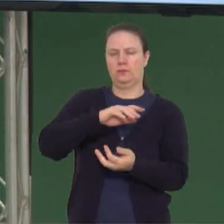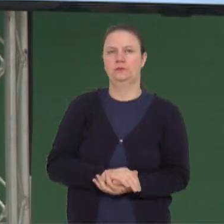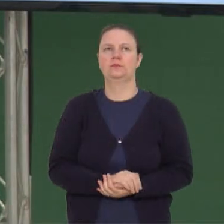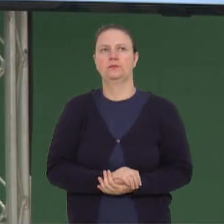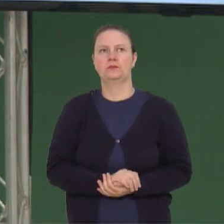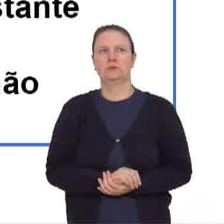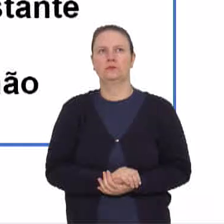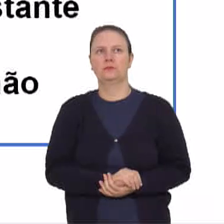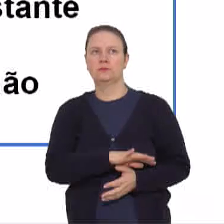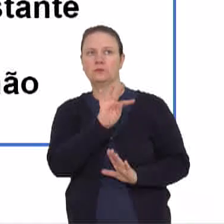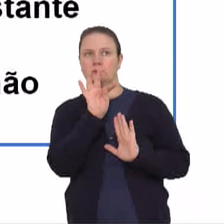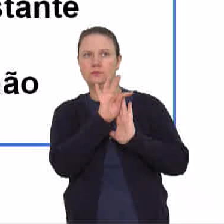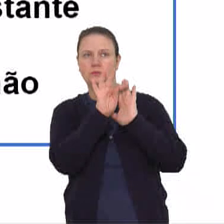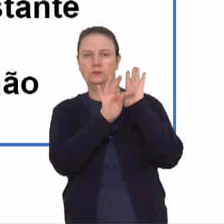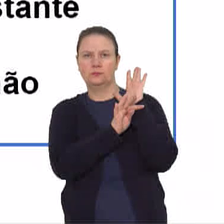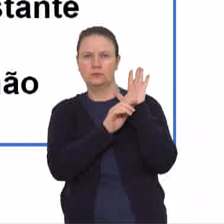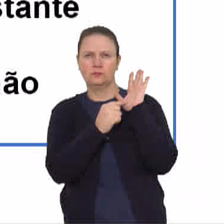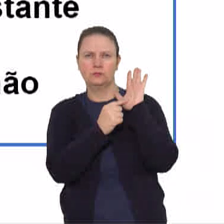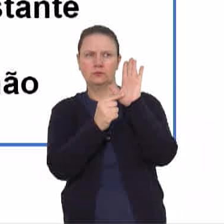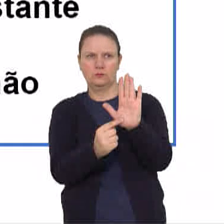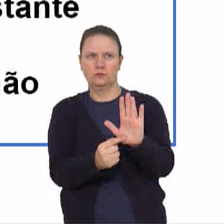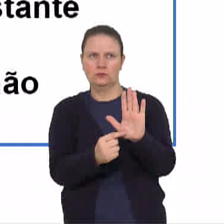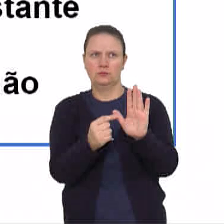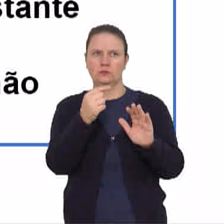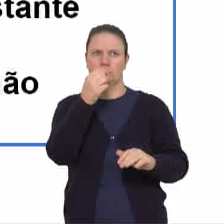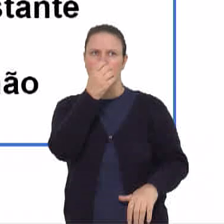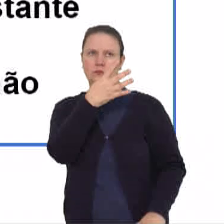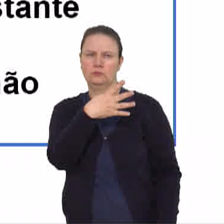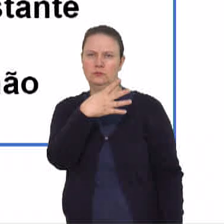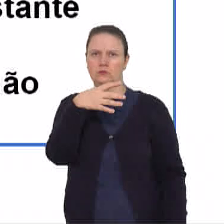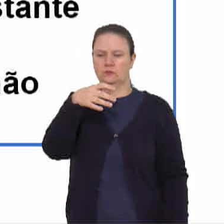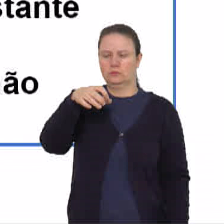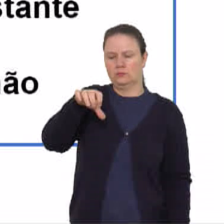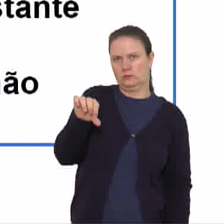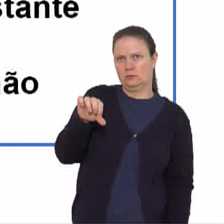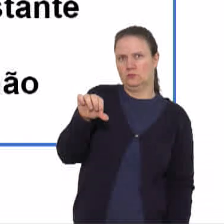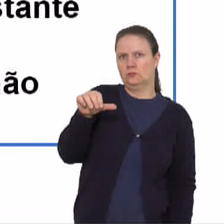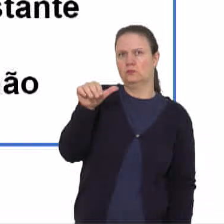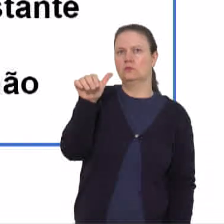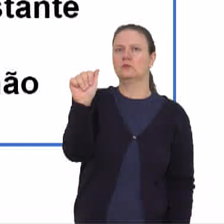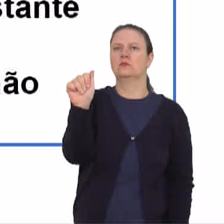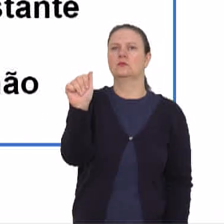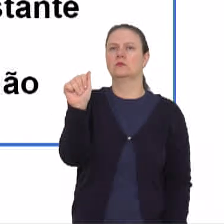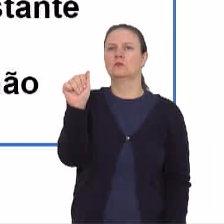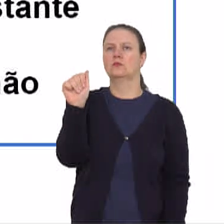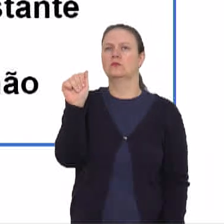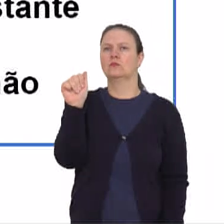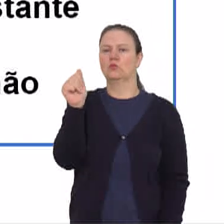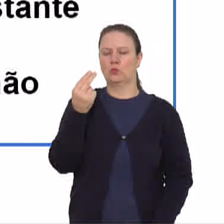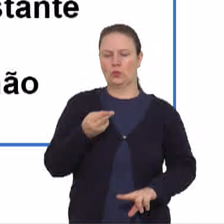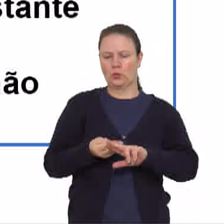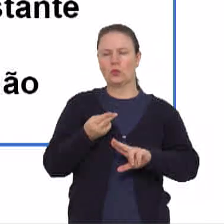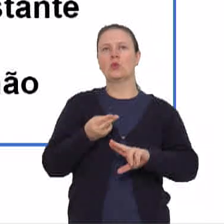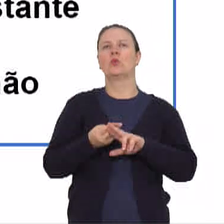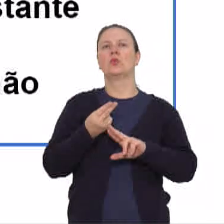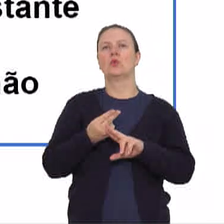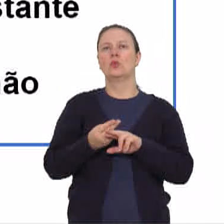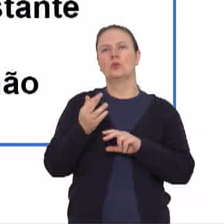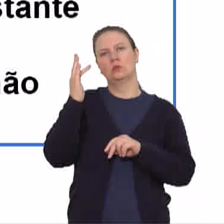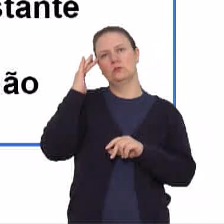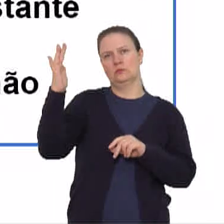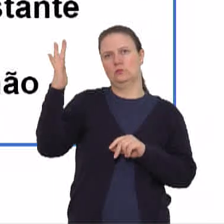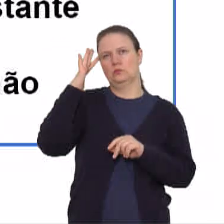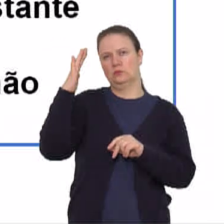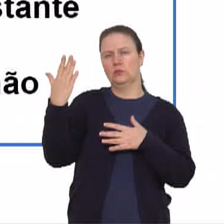O fragmento 49A é o fragmento mais usado para explicar o pensamento dialético de